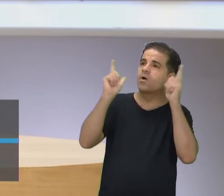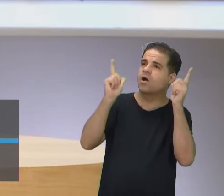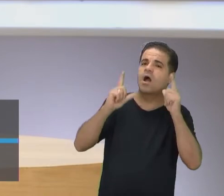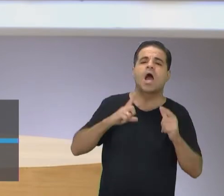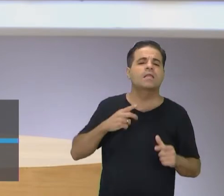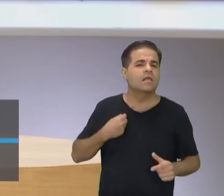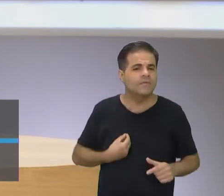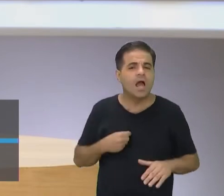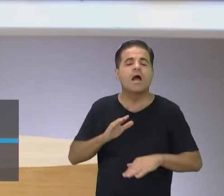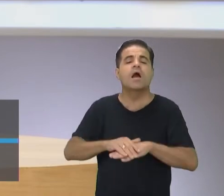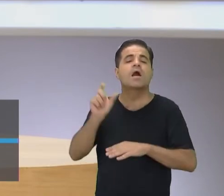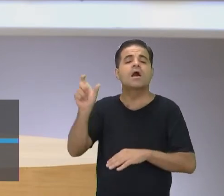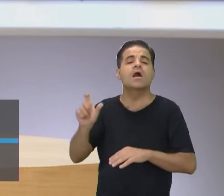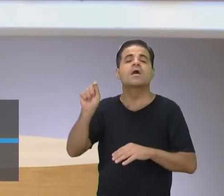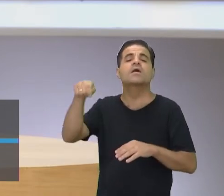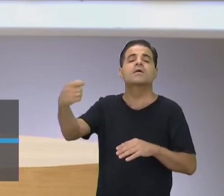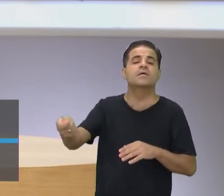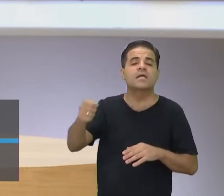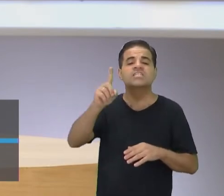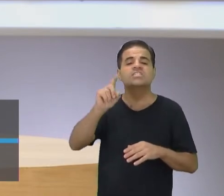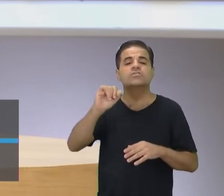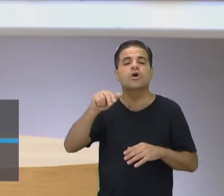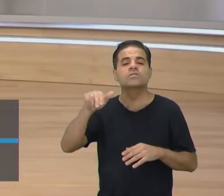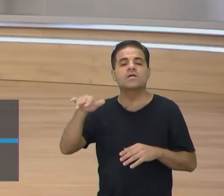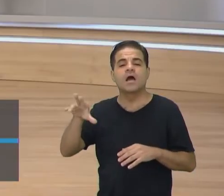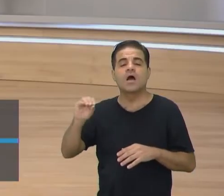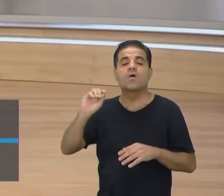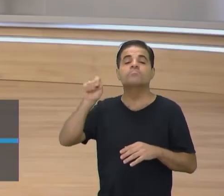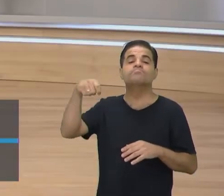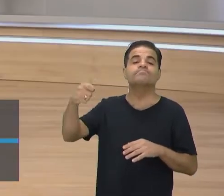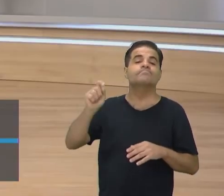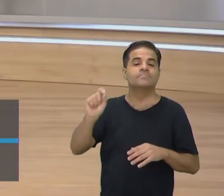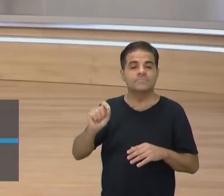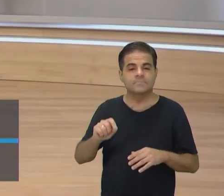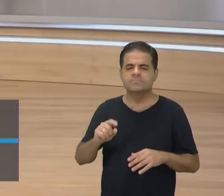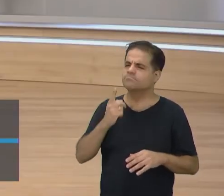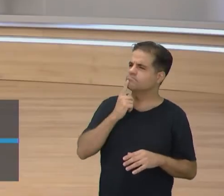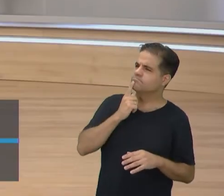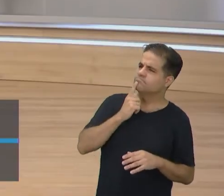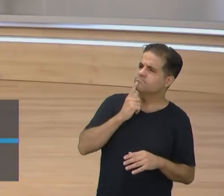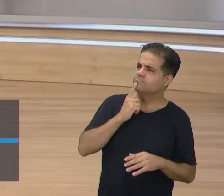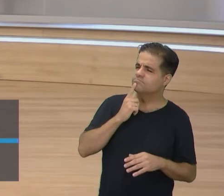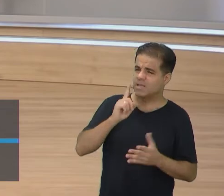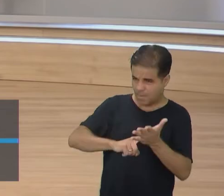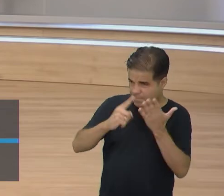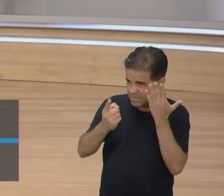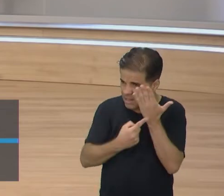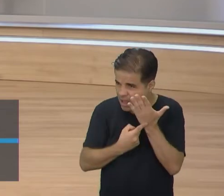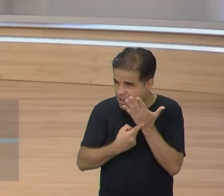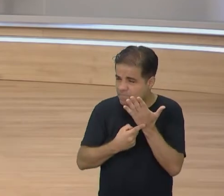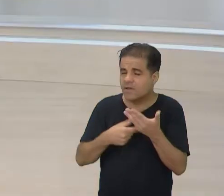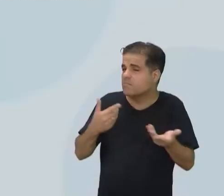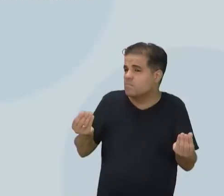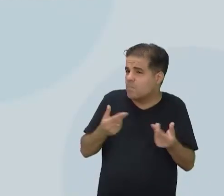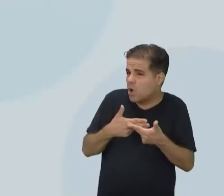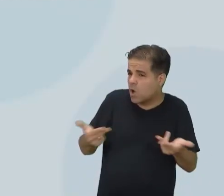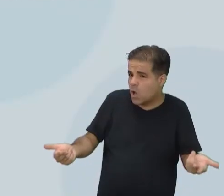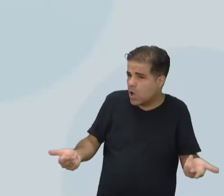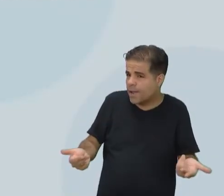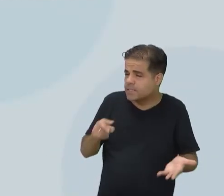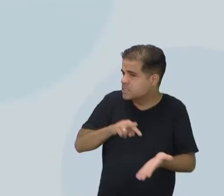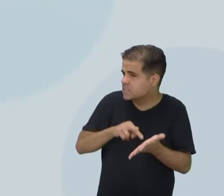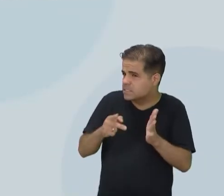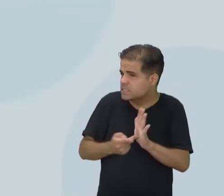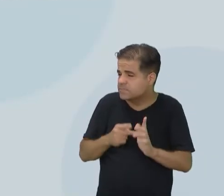estava lá. Quem despertou? Quem é o dinossauro? Quando despertou, o dinossauro... Mas esse dinossauro é uma metáfora? Ele é alguém? Ele é algo? Ele significa